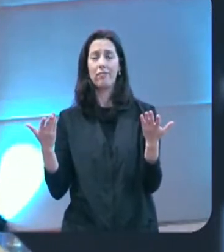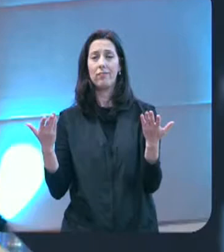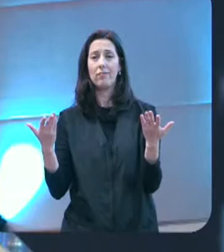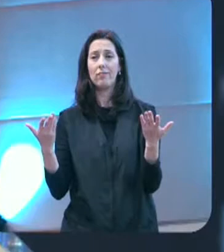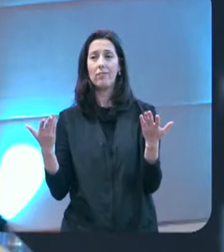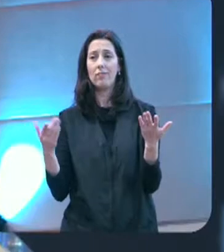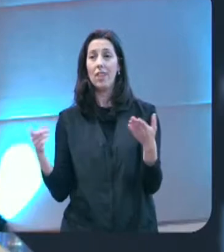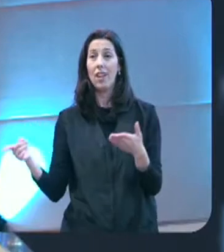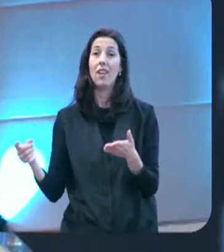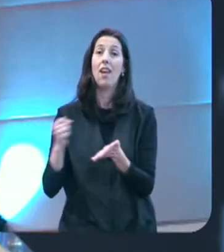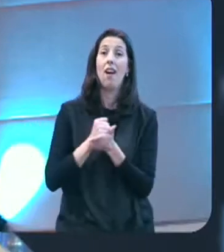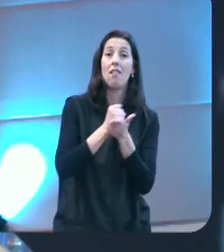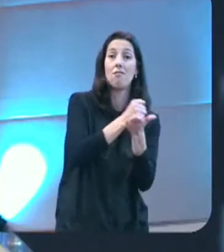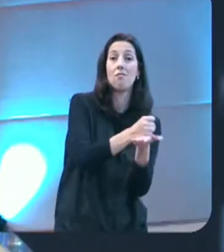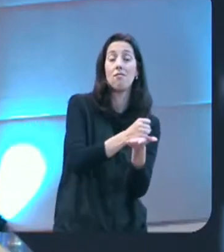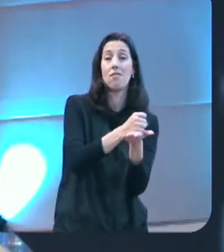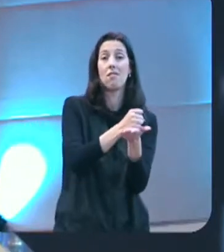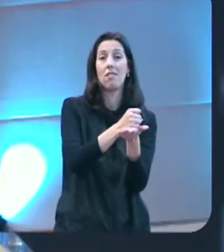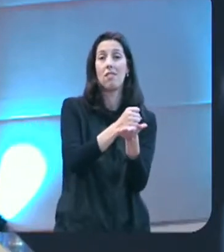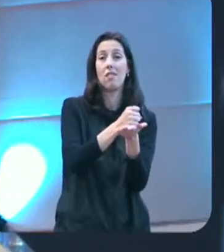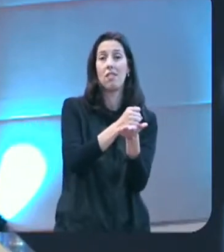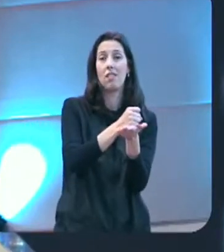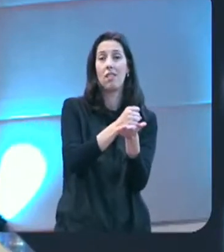sustentar a sua família.